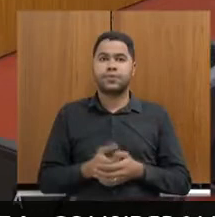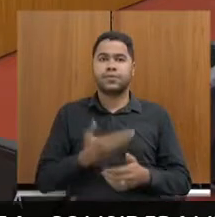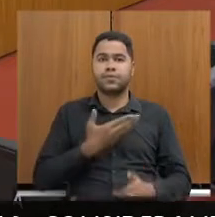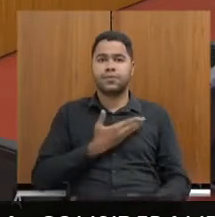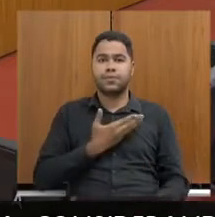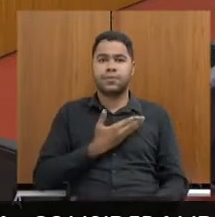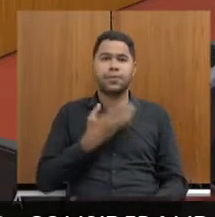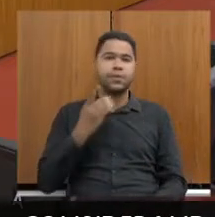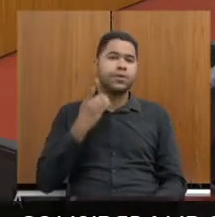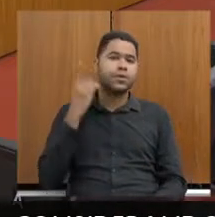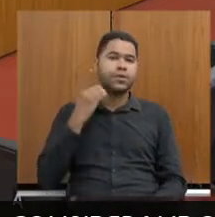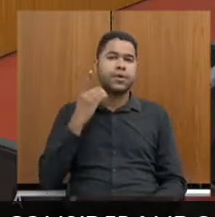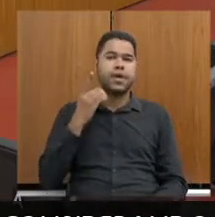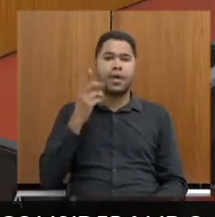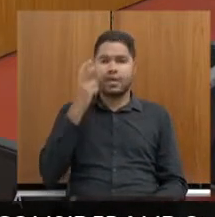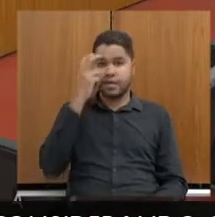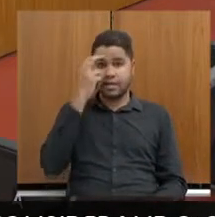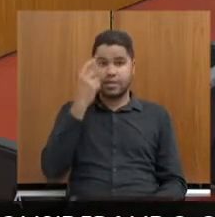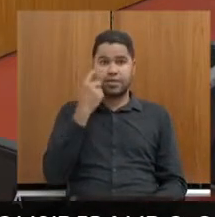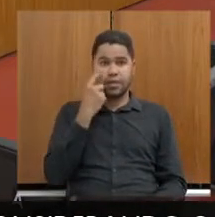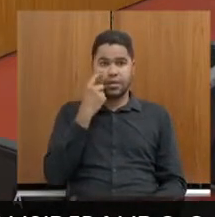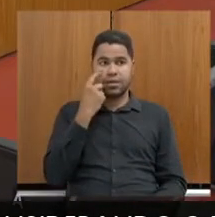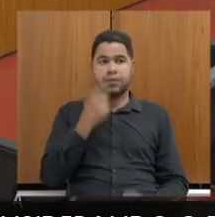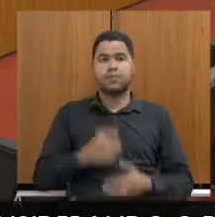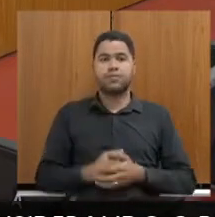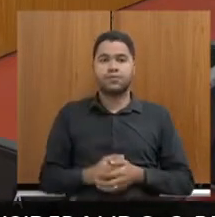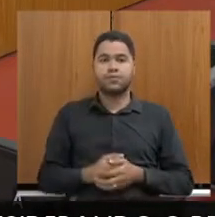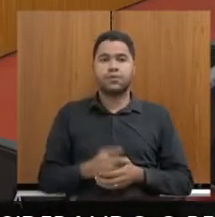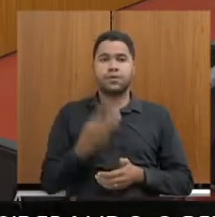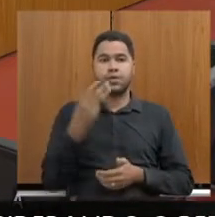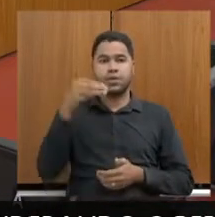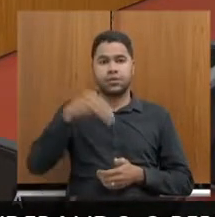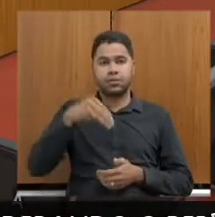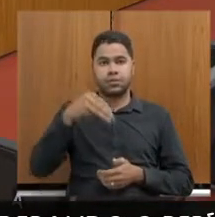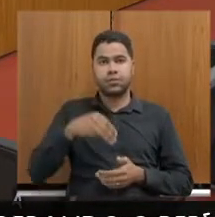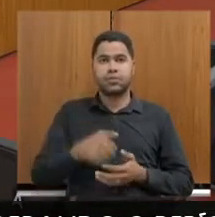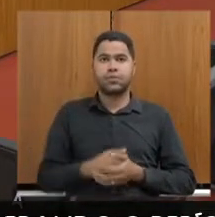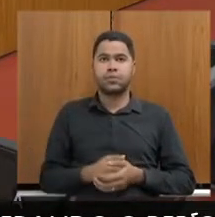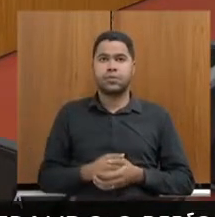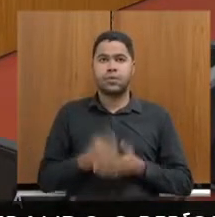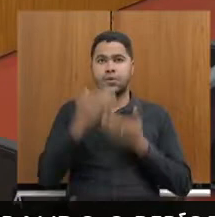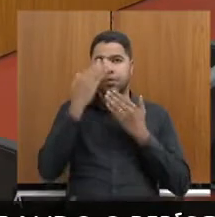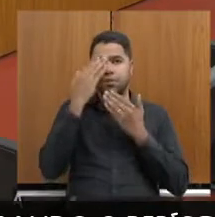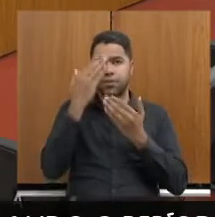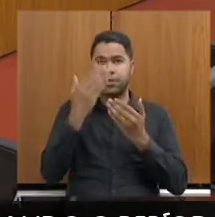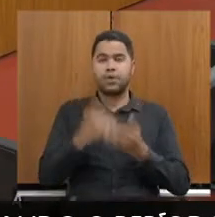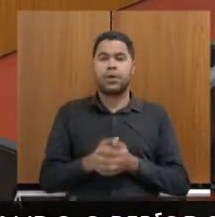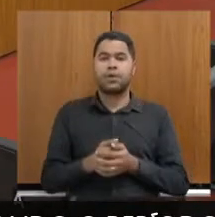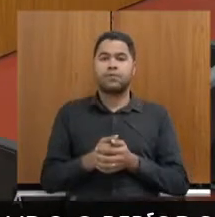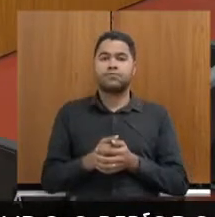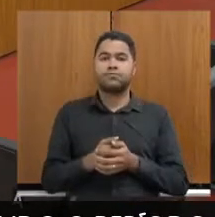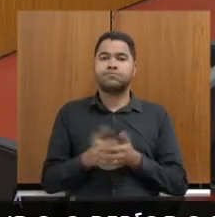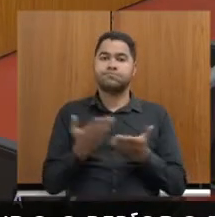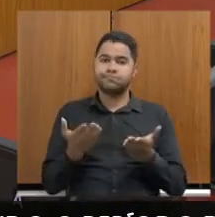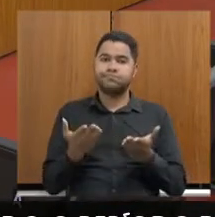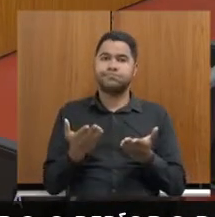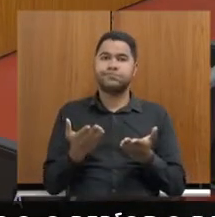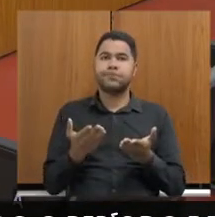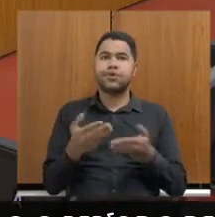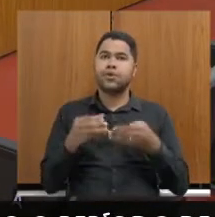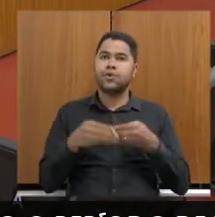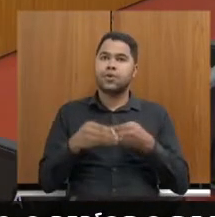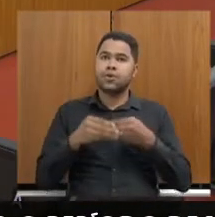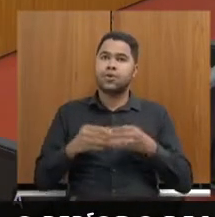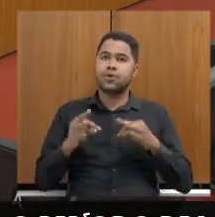companheiro Deputado Zé Guilherme três minutos inicialmente Muito obrigado senhor presidente deputado Carlos Pimenta e quem são nome